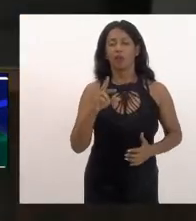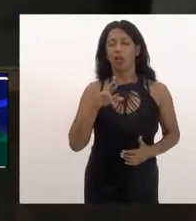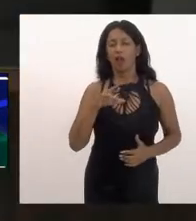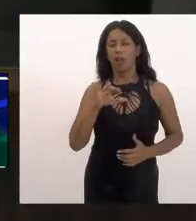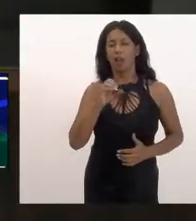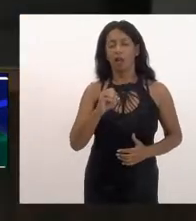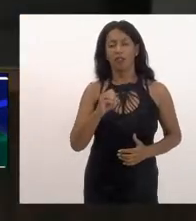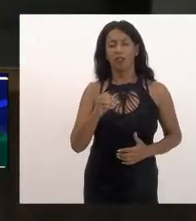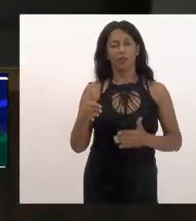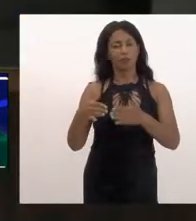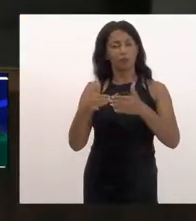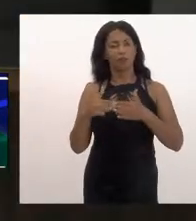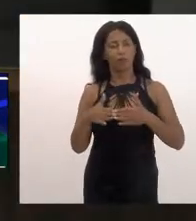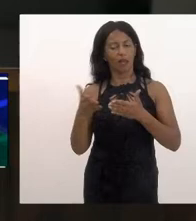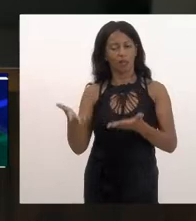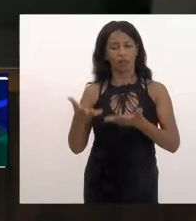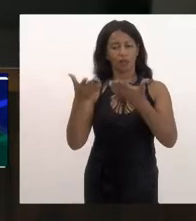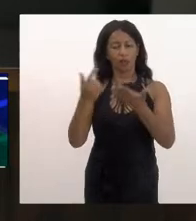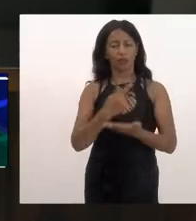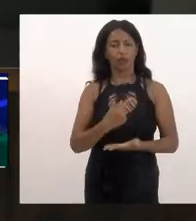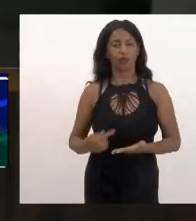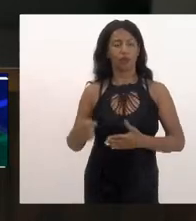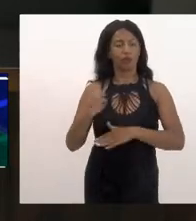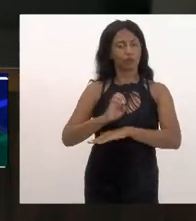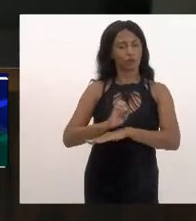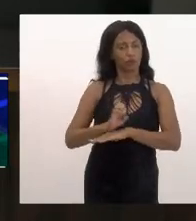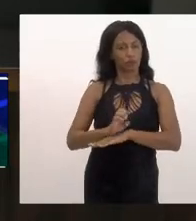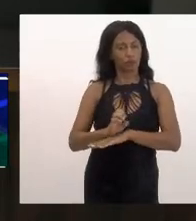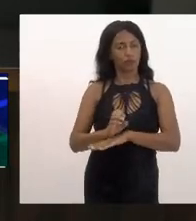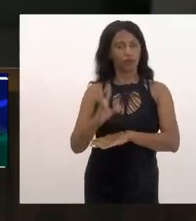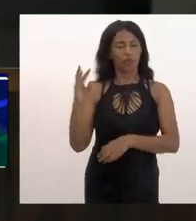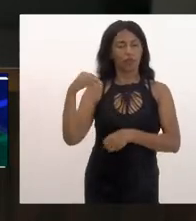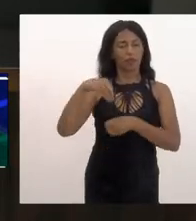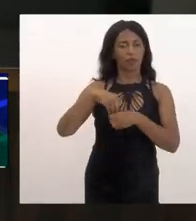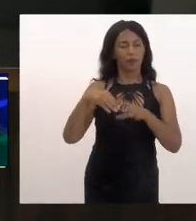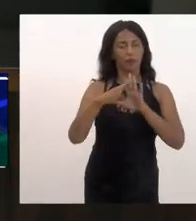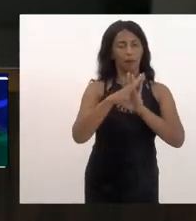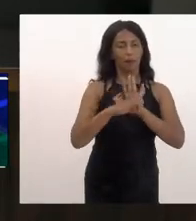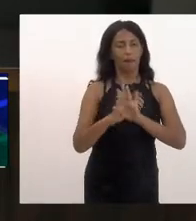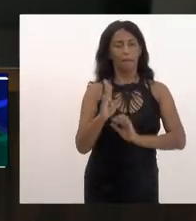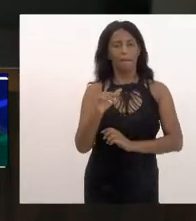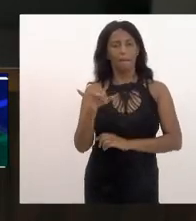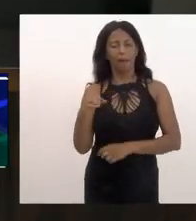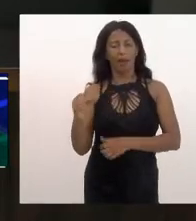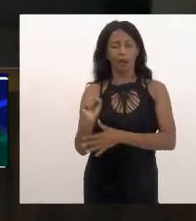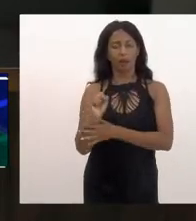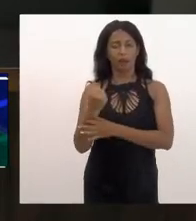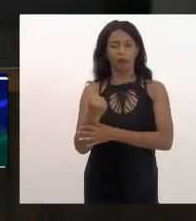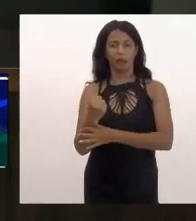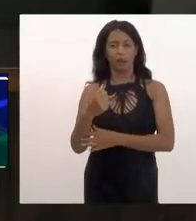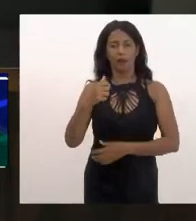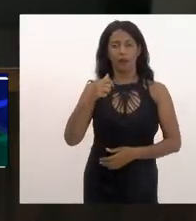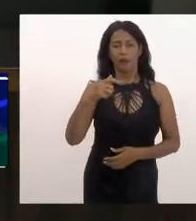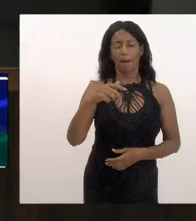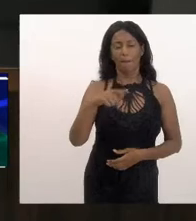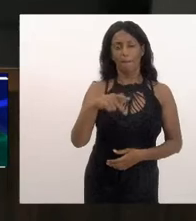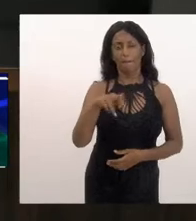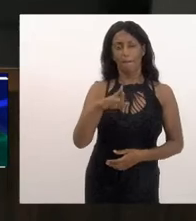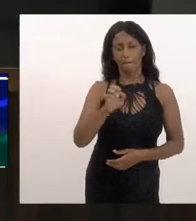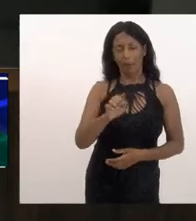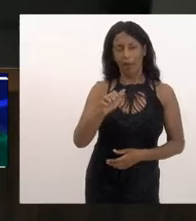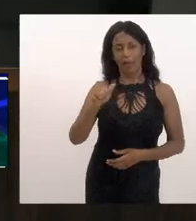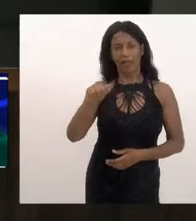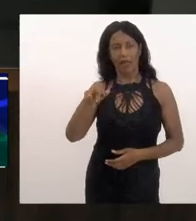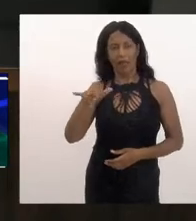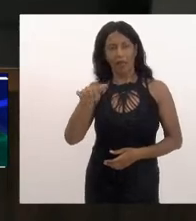Ratinho. Solicita ao excelentíssimo senhor governador do Estado do Rio de Janeiro a implantação do programa Bairro Seguro nos bairros Parque Araruama, Parque